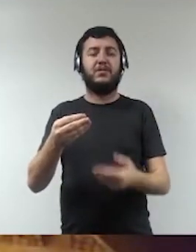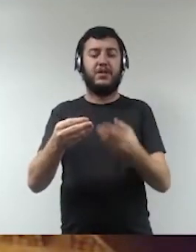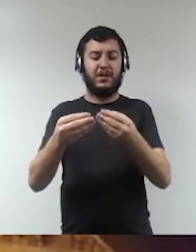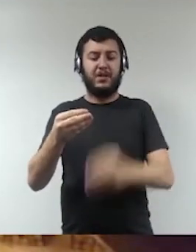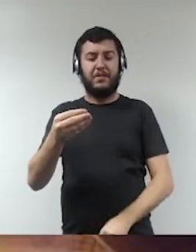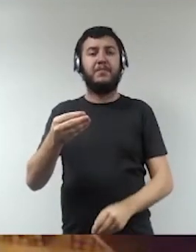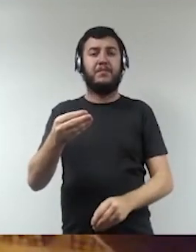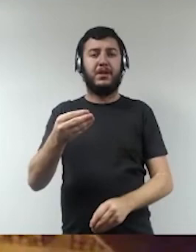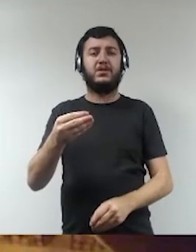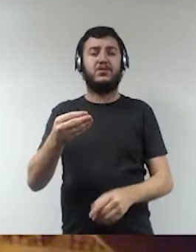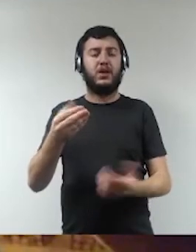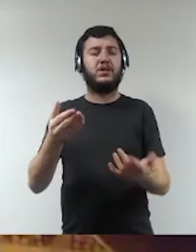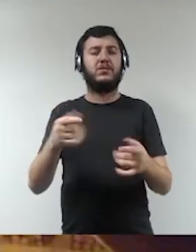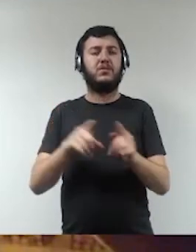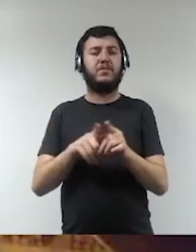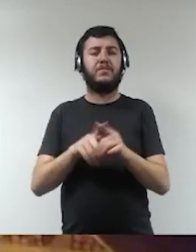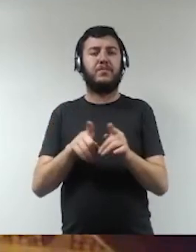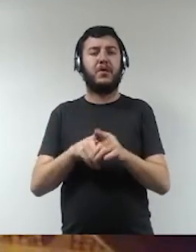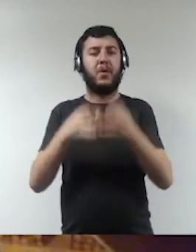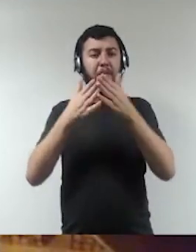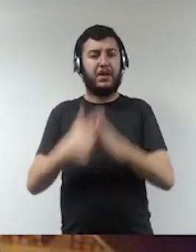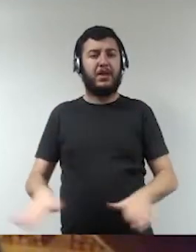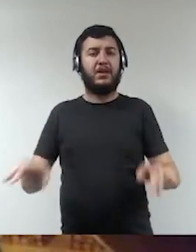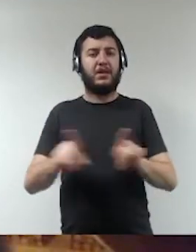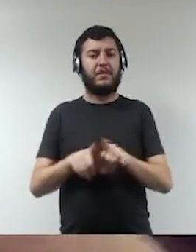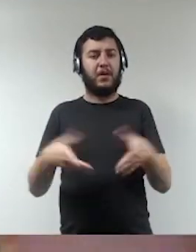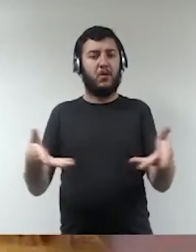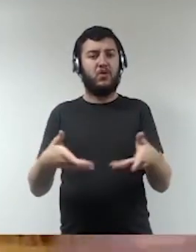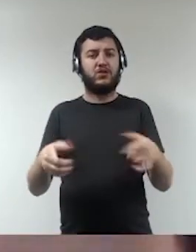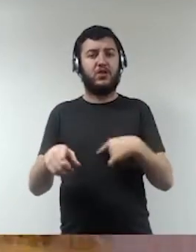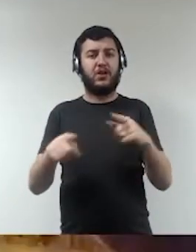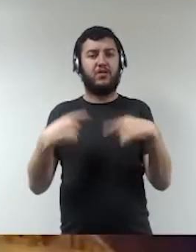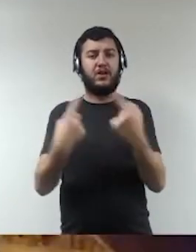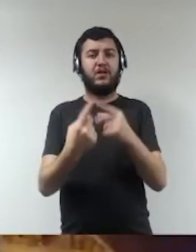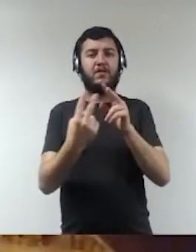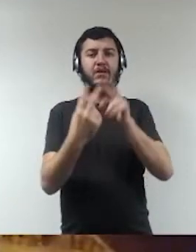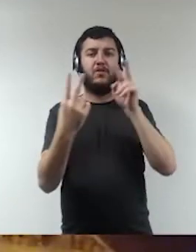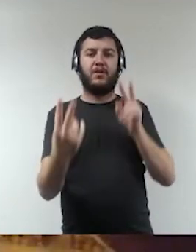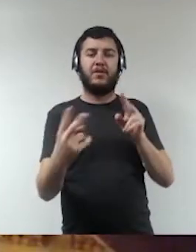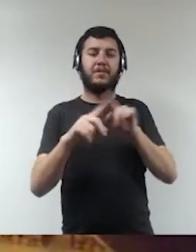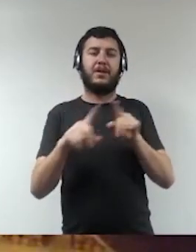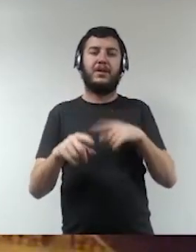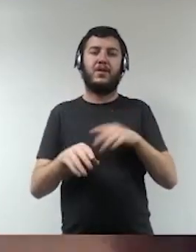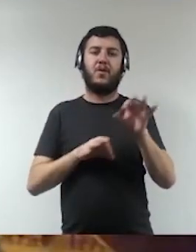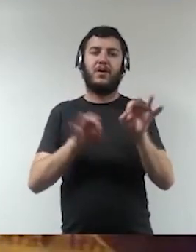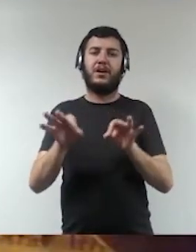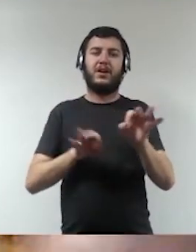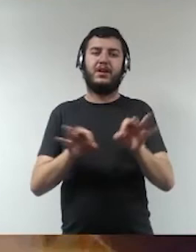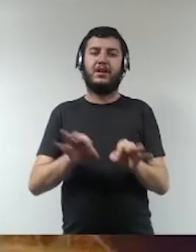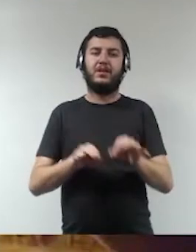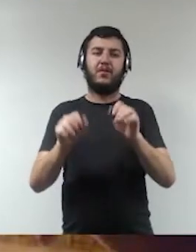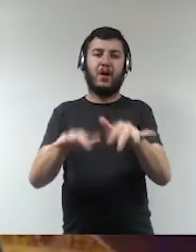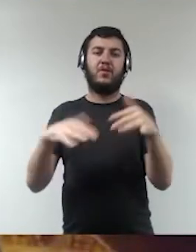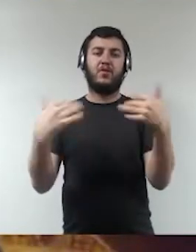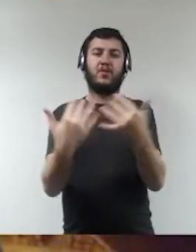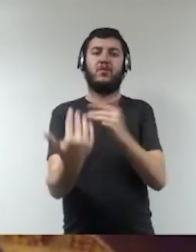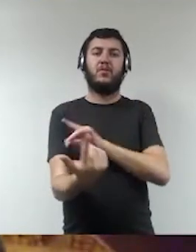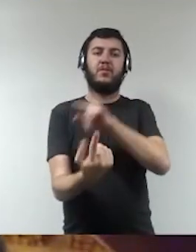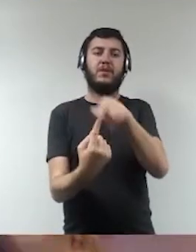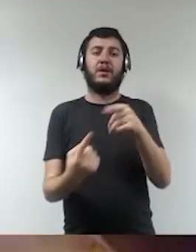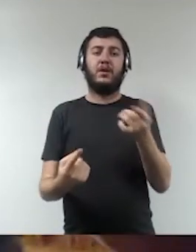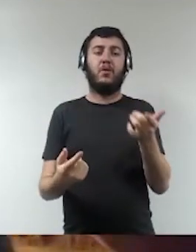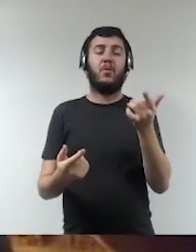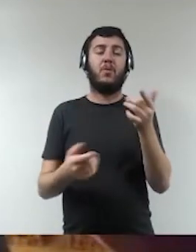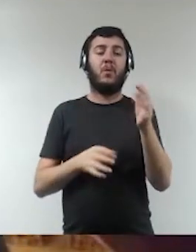bastante audiência virtual agora por conta da pandemia, acabo marcando muita audiência justamente para trazer um método alternativo